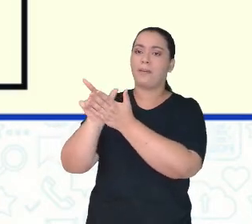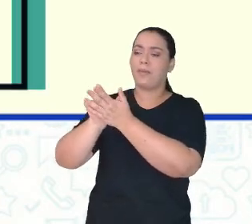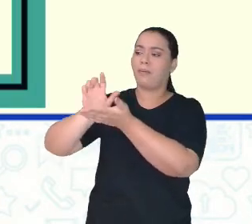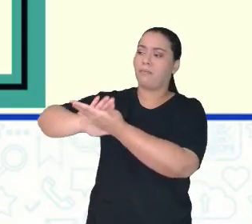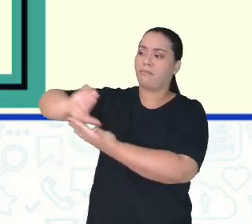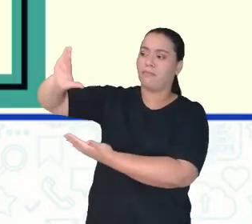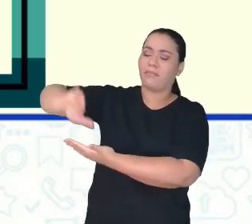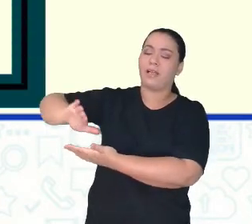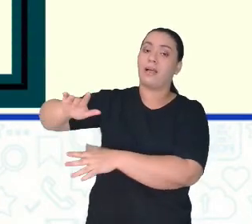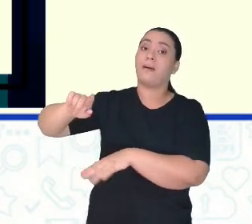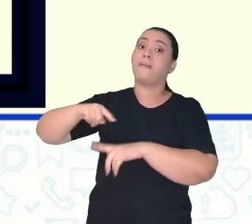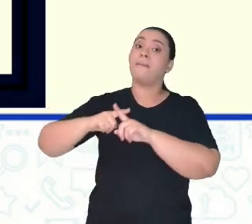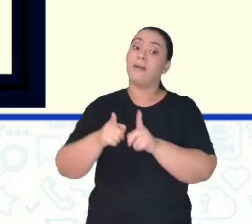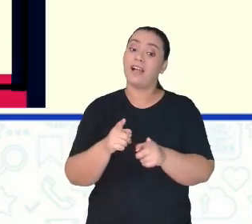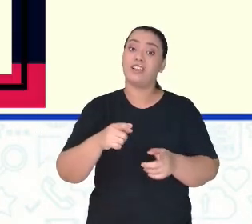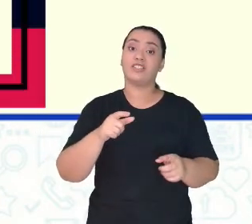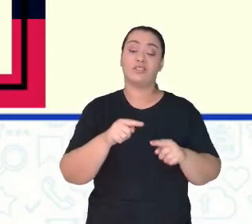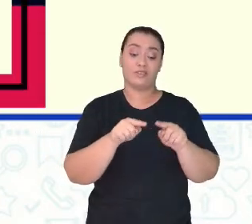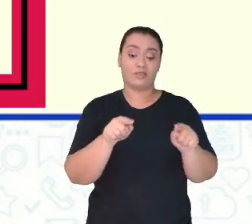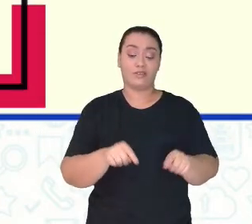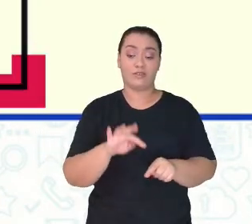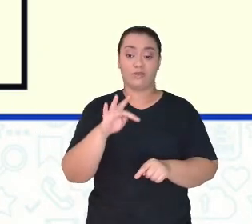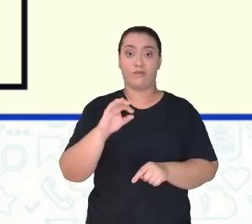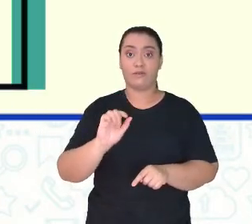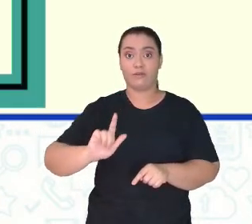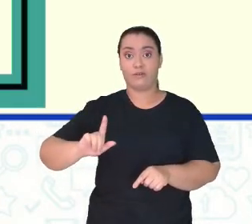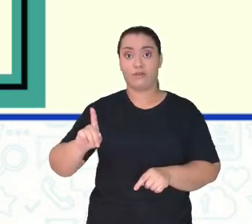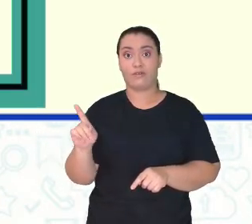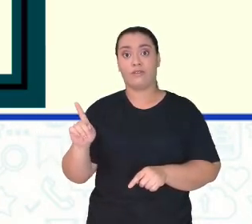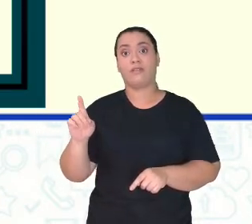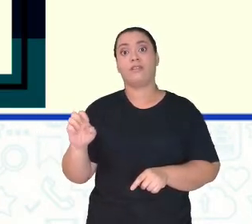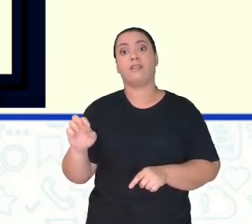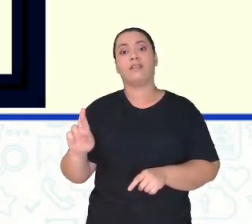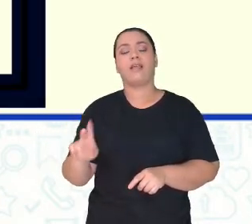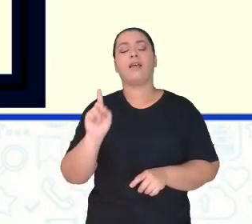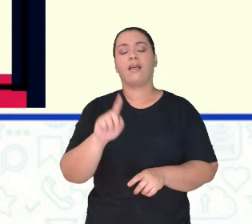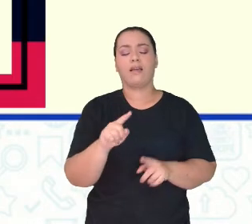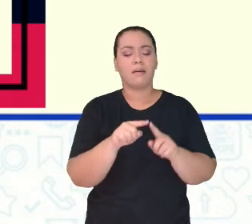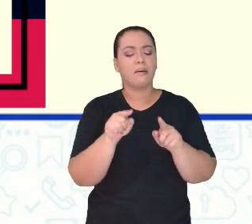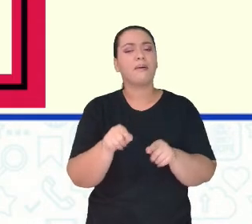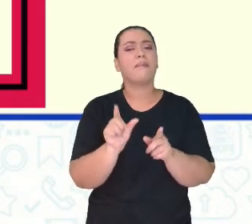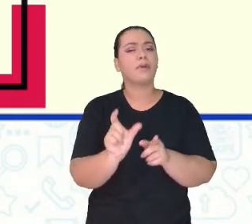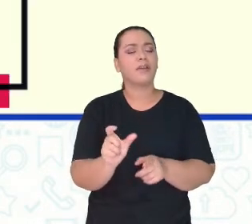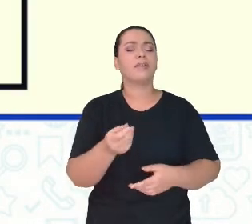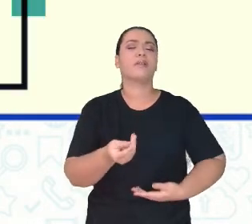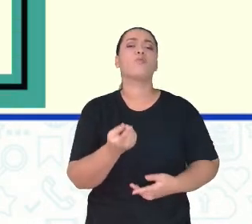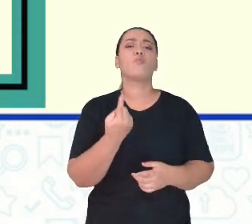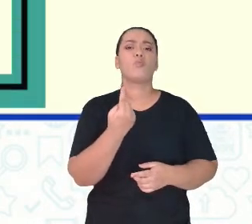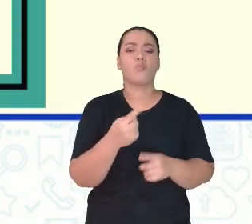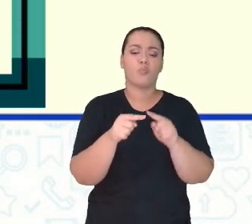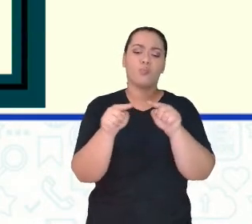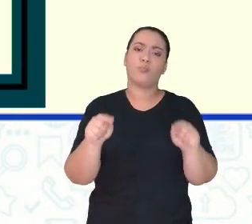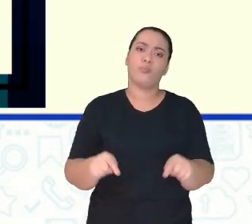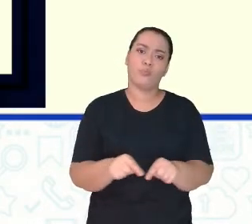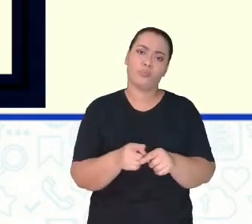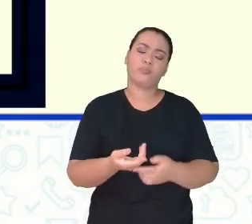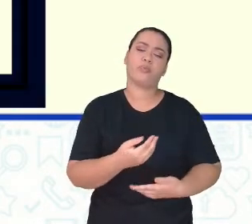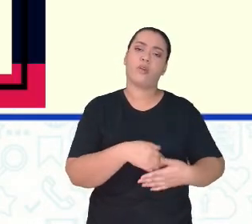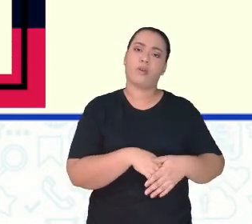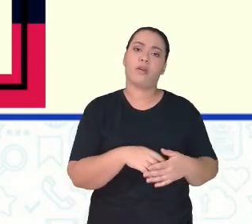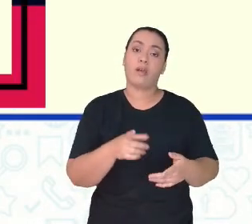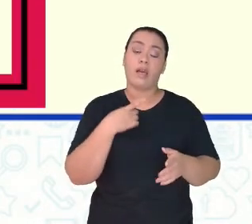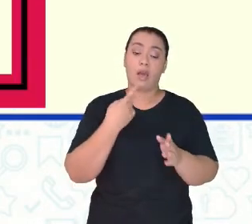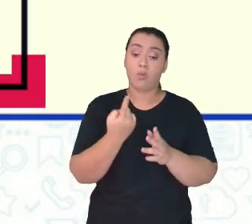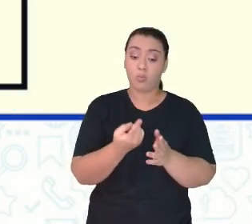leva. Né? E cabe na bolsa, né? Isso. Também. Constituído de uma só folha de papel com uma ou